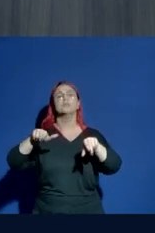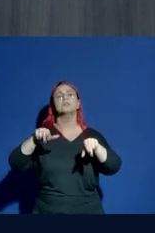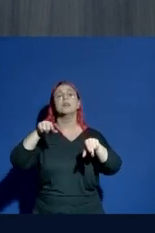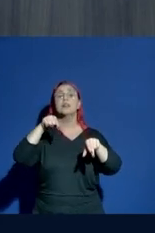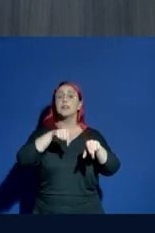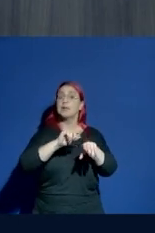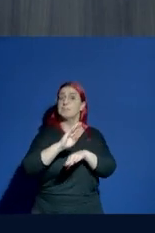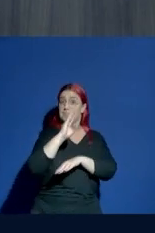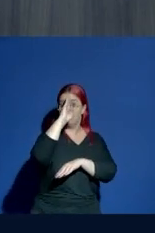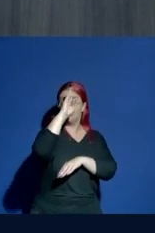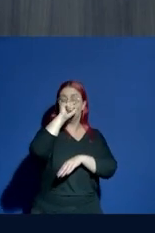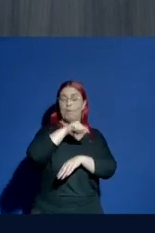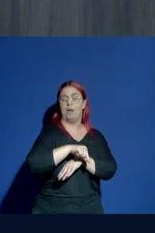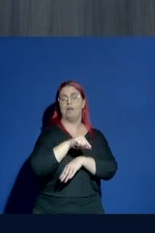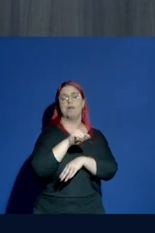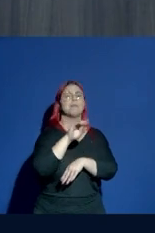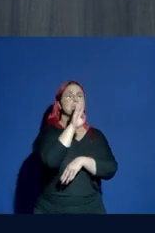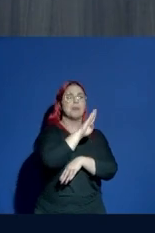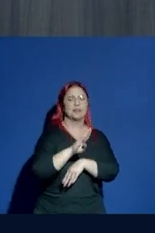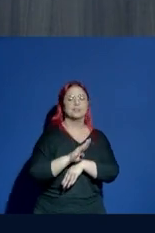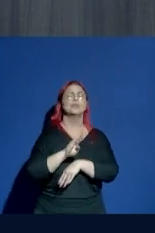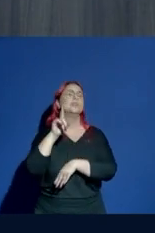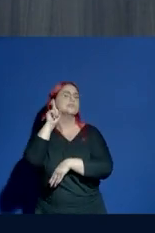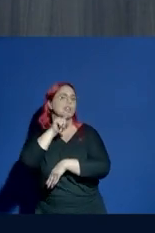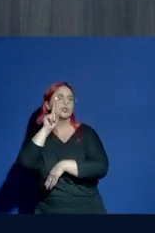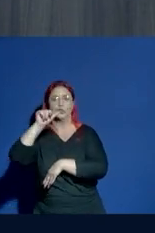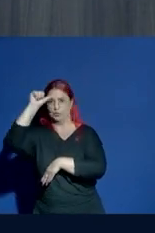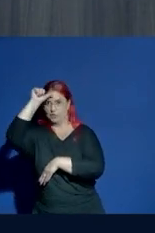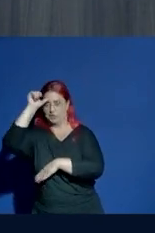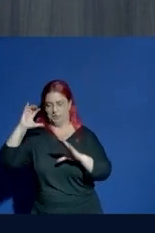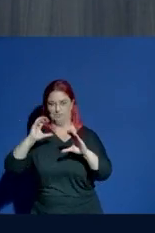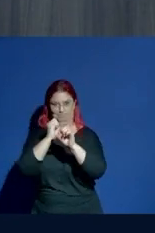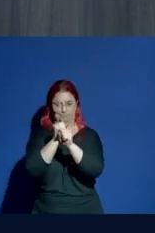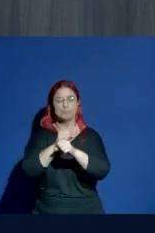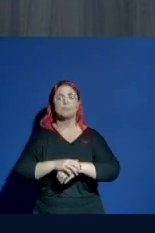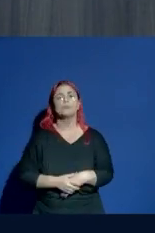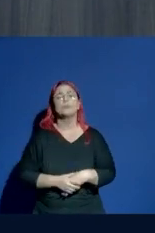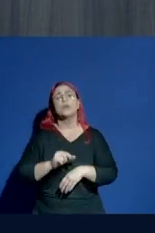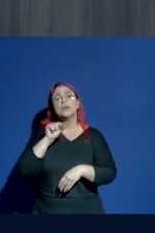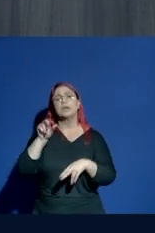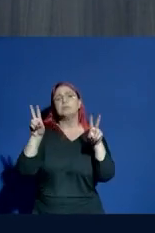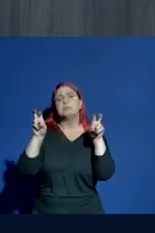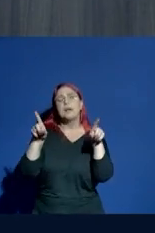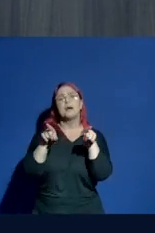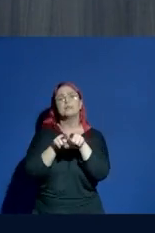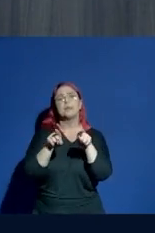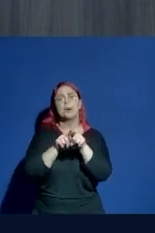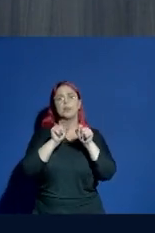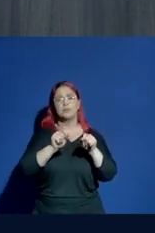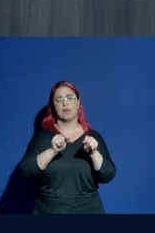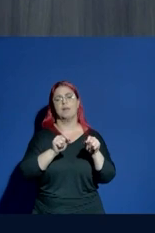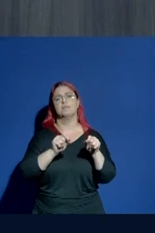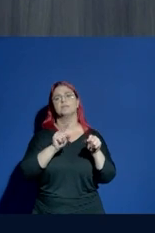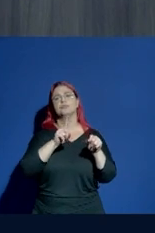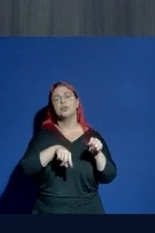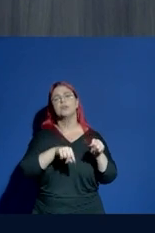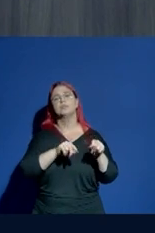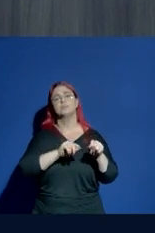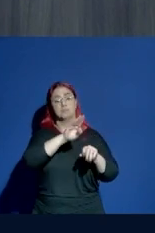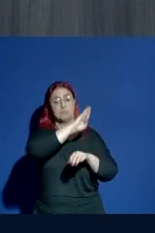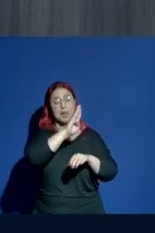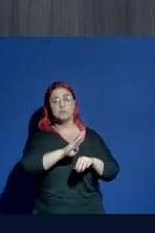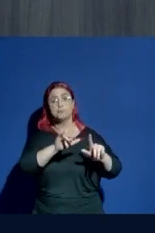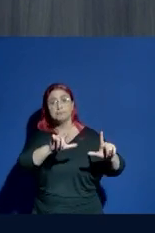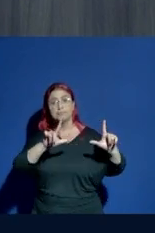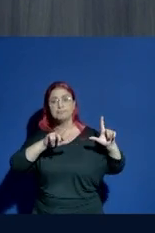junto com a Índia e que conecta com o grosso da nossa audiência e com o protagonismo certamente que o